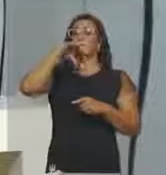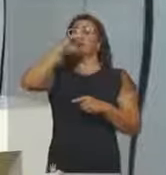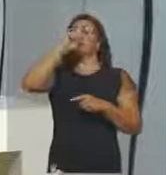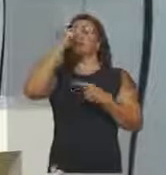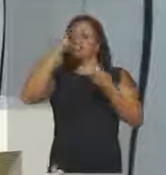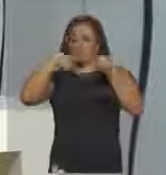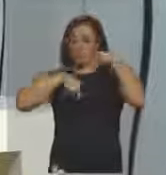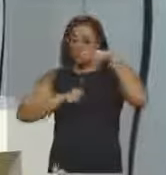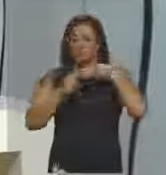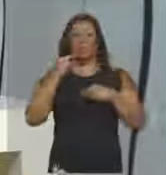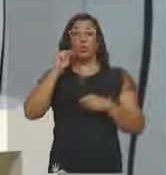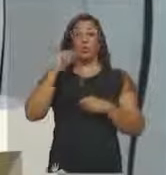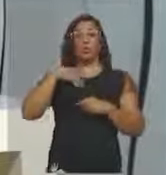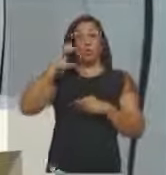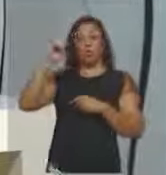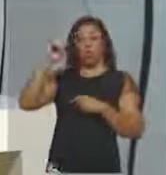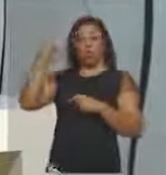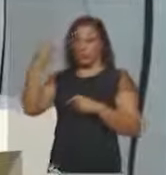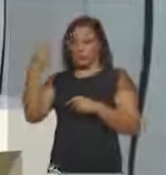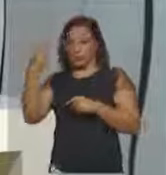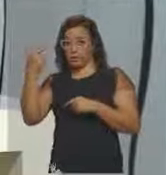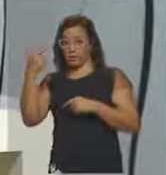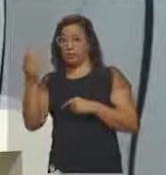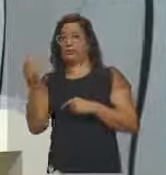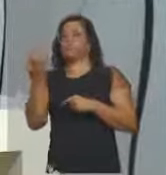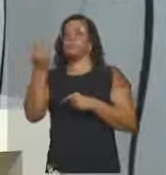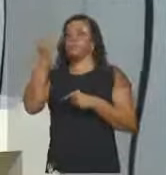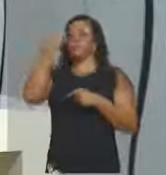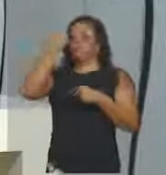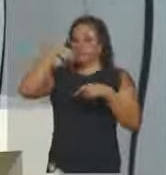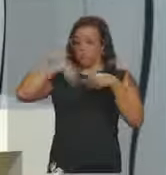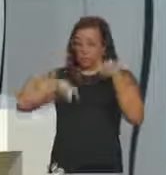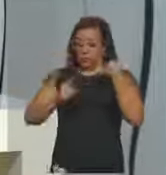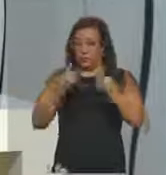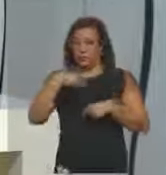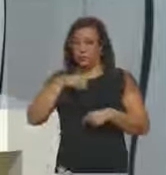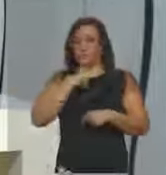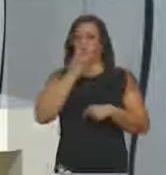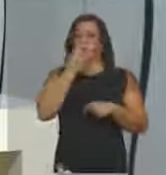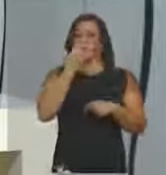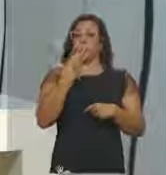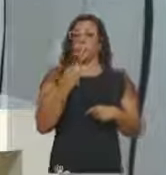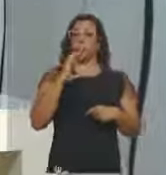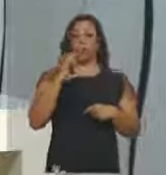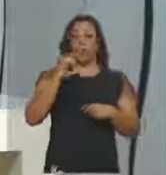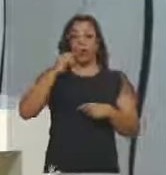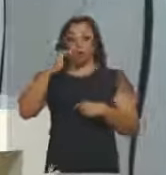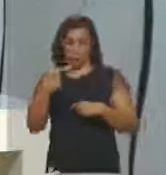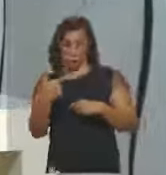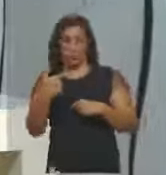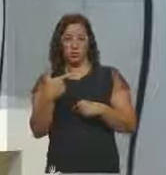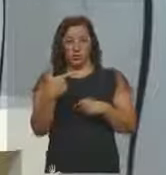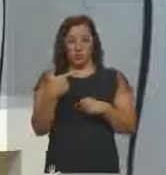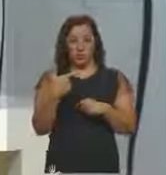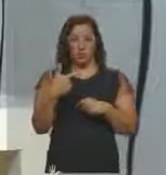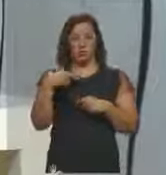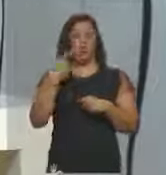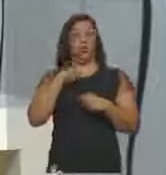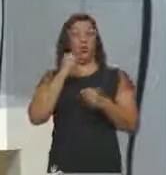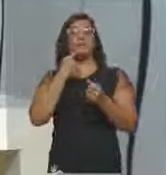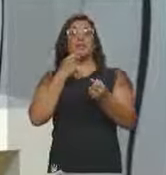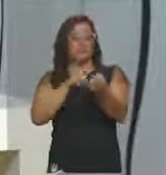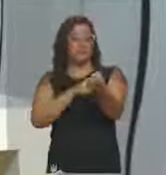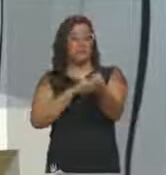leva o oxigênio até as células. E quem vai fazer esse percurso aí do oxigênio chegar até as células é o nosso